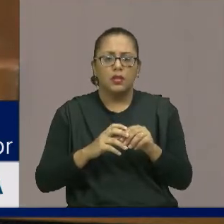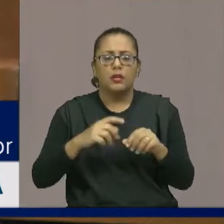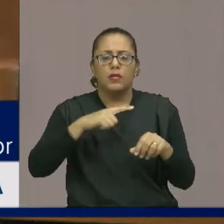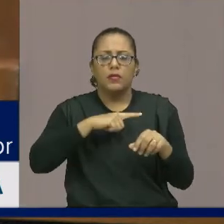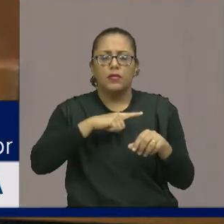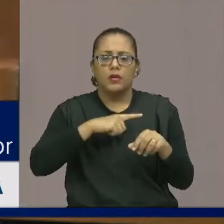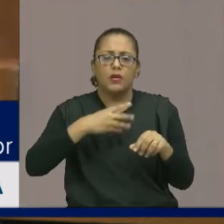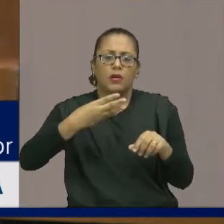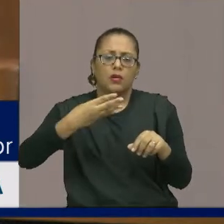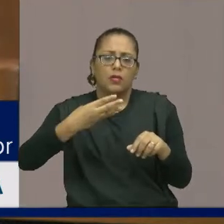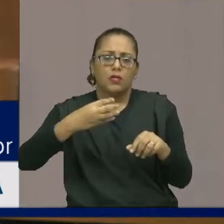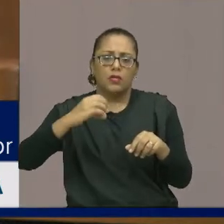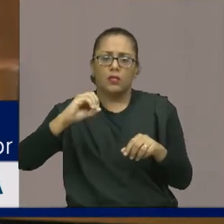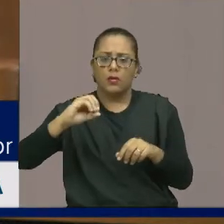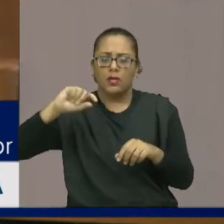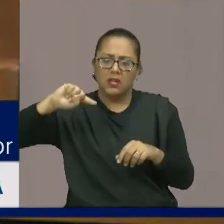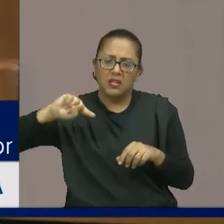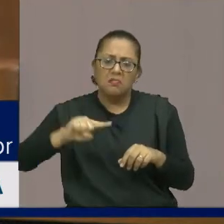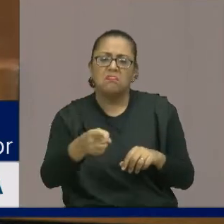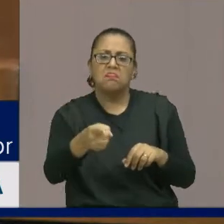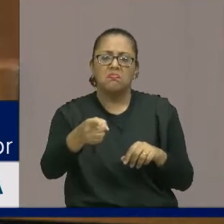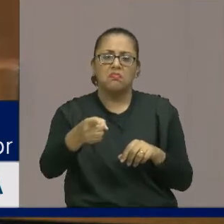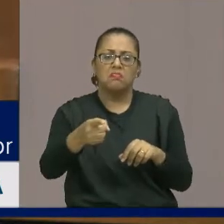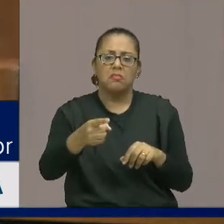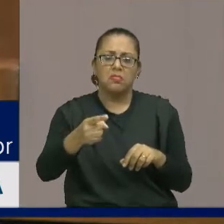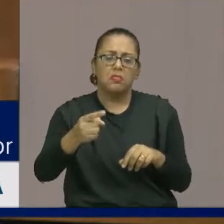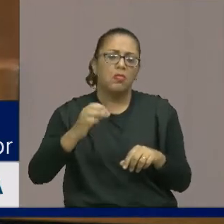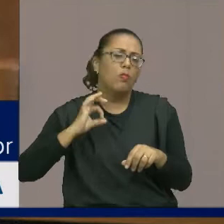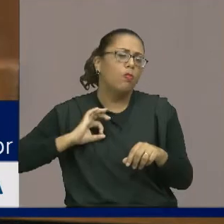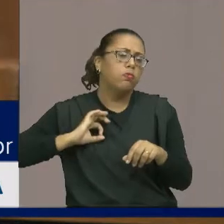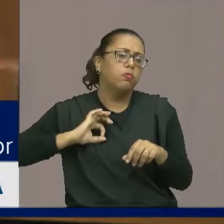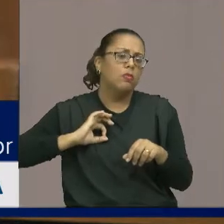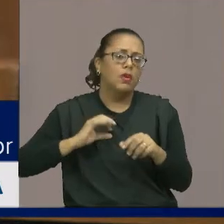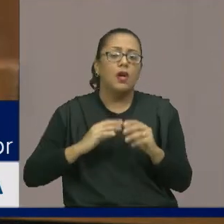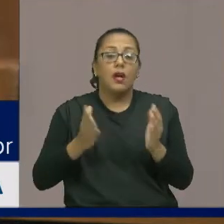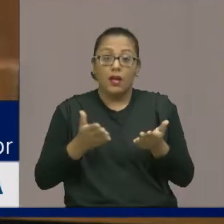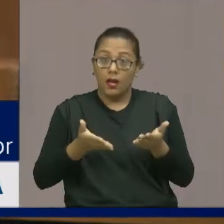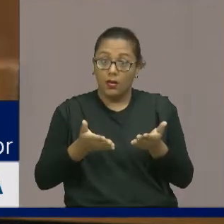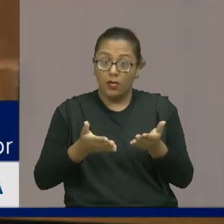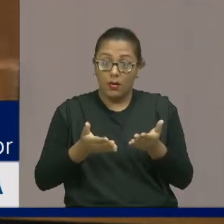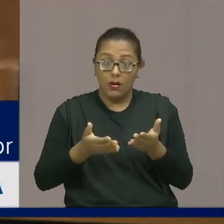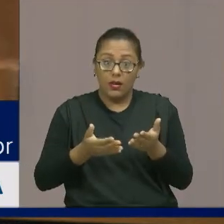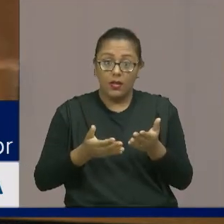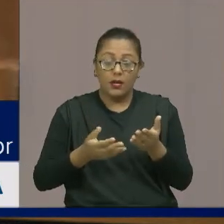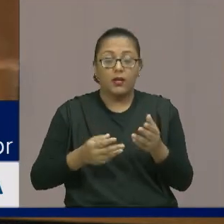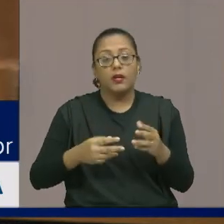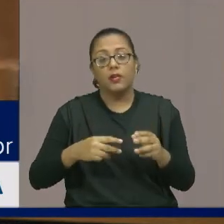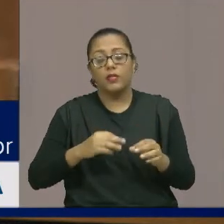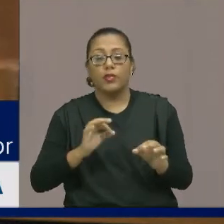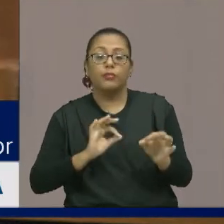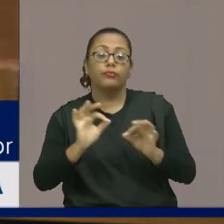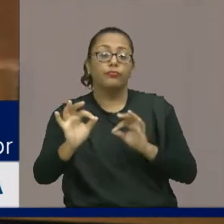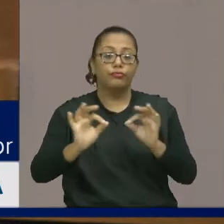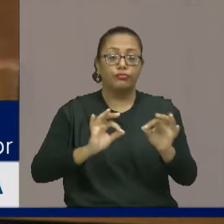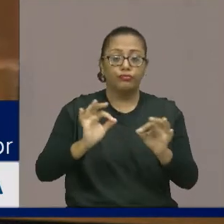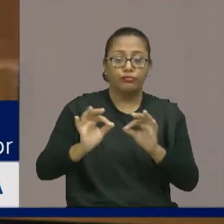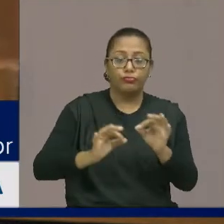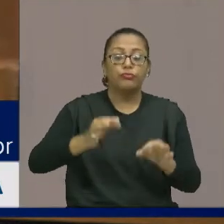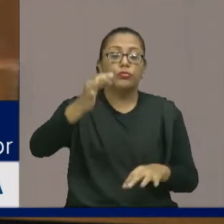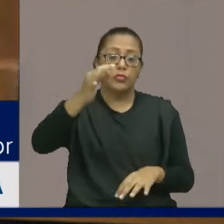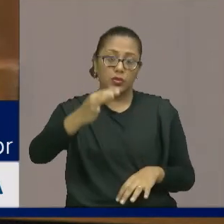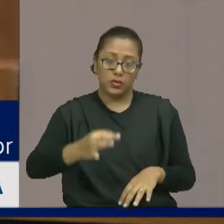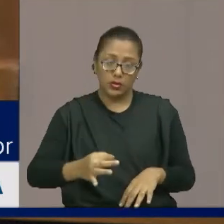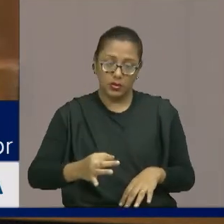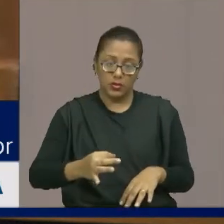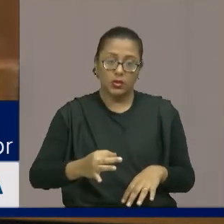mês. Nós normatizamos de forma que hoje um atleta que representa o município, de verba, que